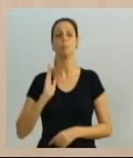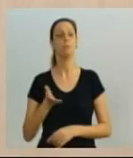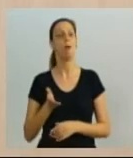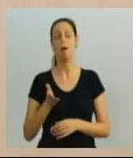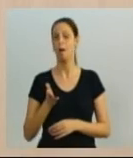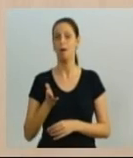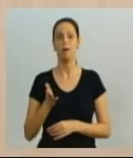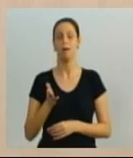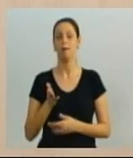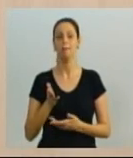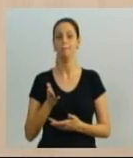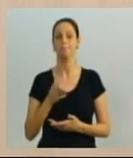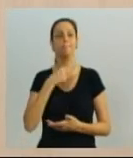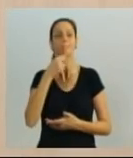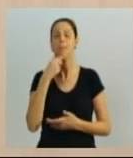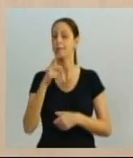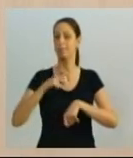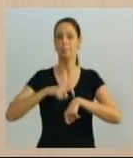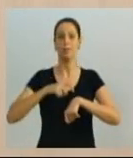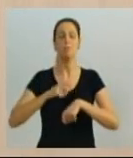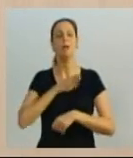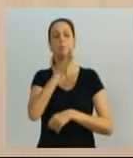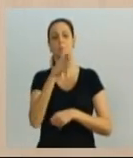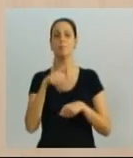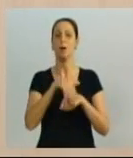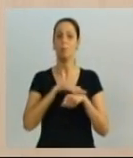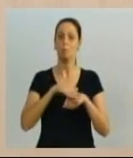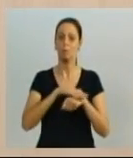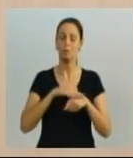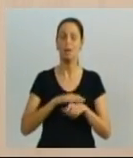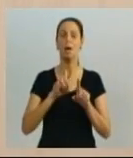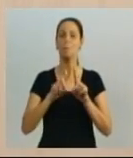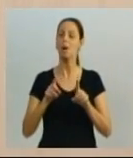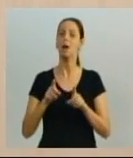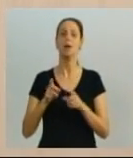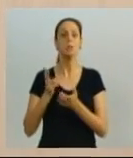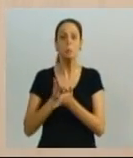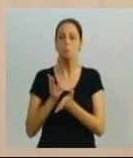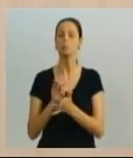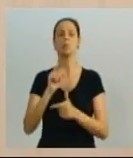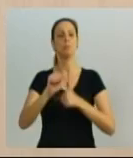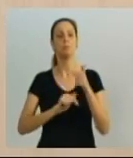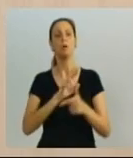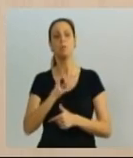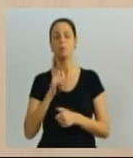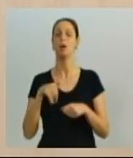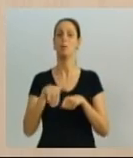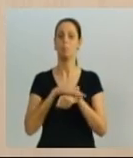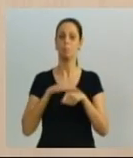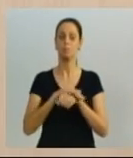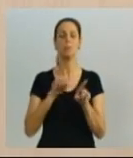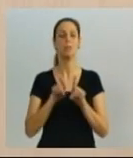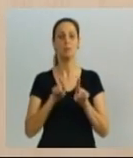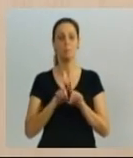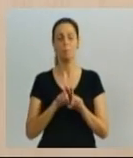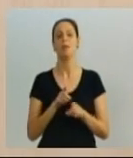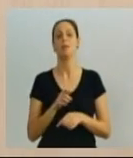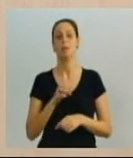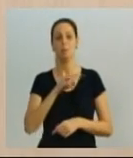permitiu conversar com a Promotoria Eleitoral, mas na sequência do trabalho nós vamos conversar, vamos fazer essa conversa com